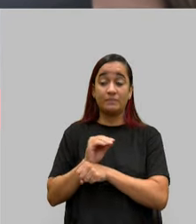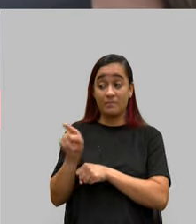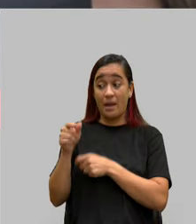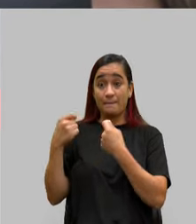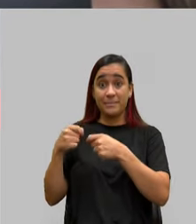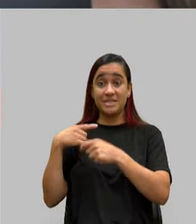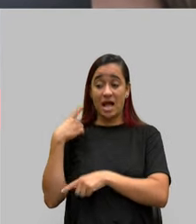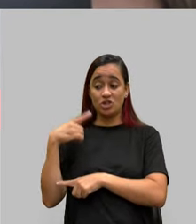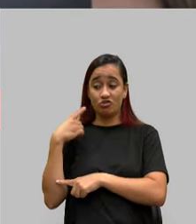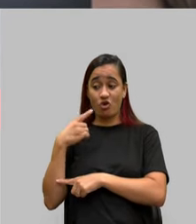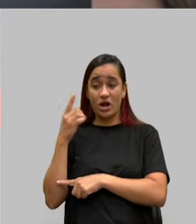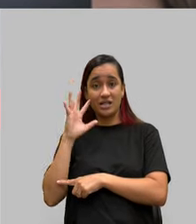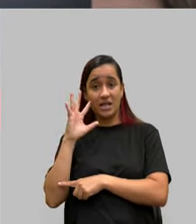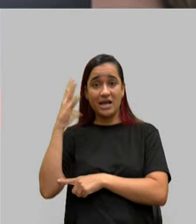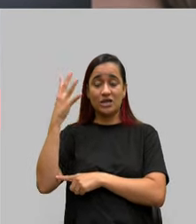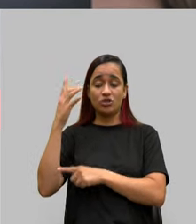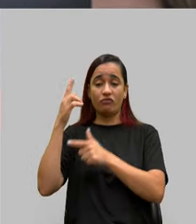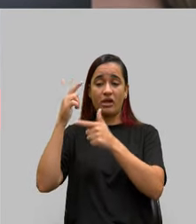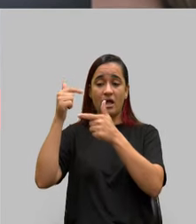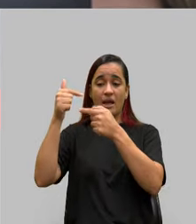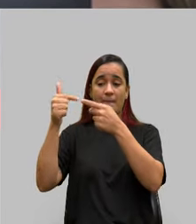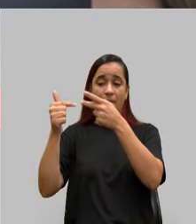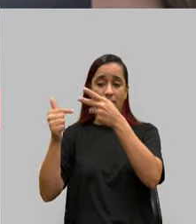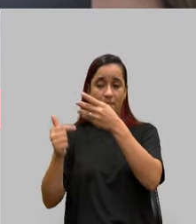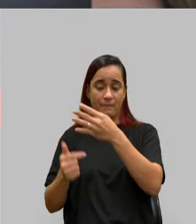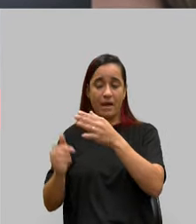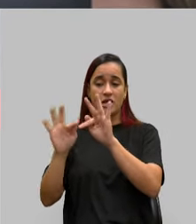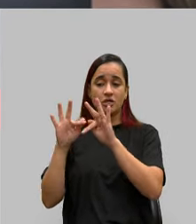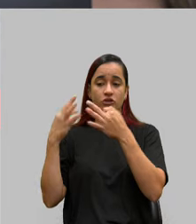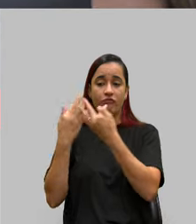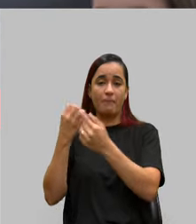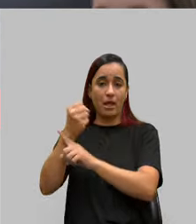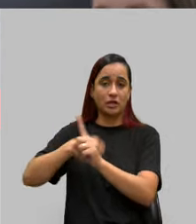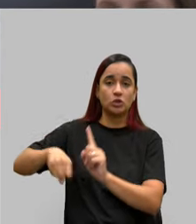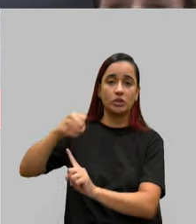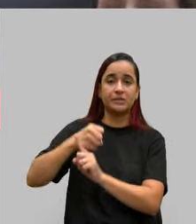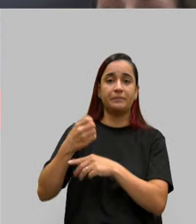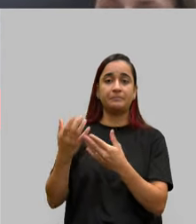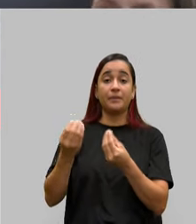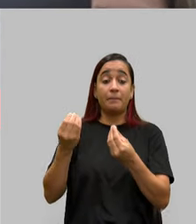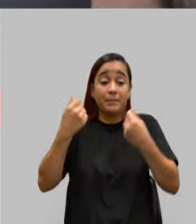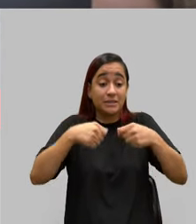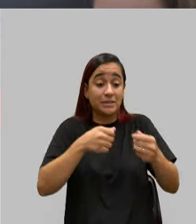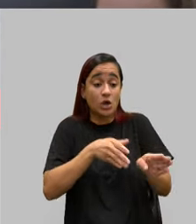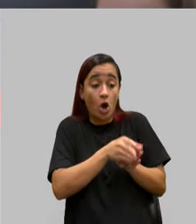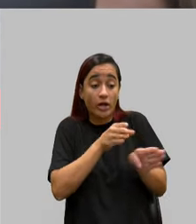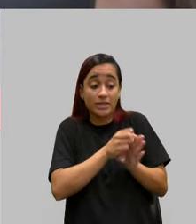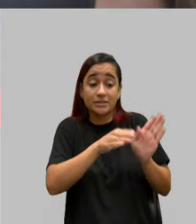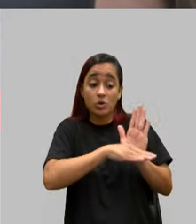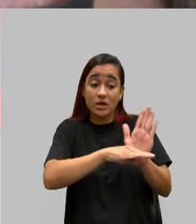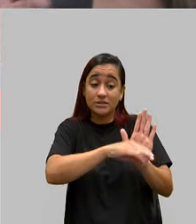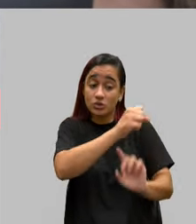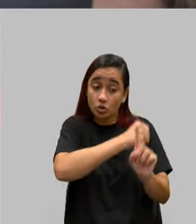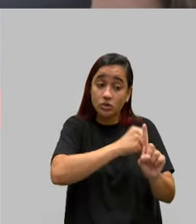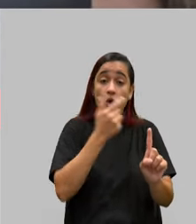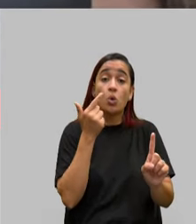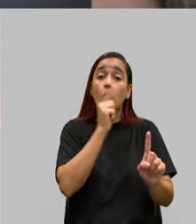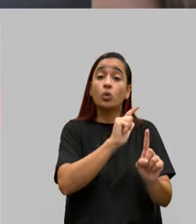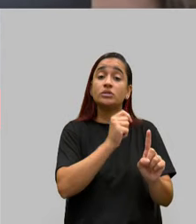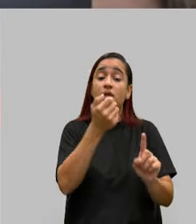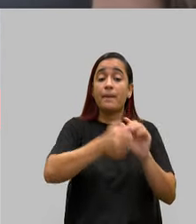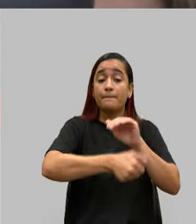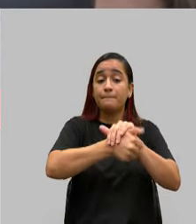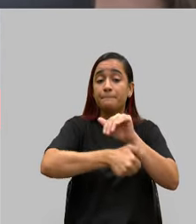resolver essa questão social familiar que precisa de uma orientação do assistente social para conseguir os benefícios do LOAS por